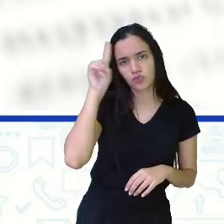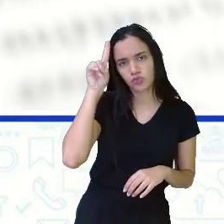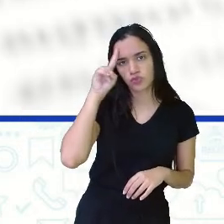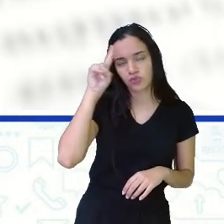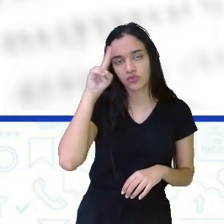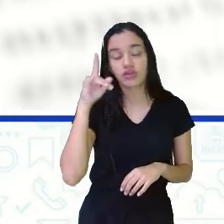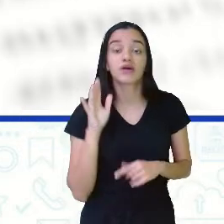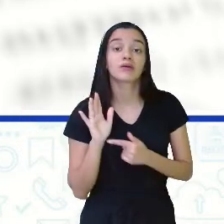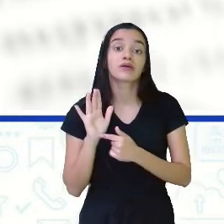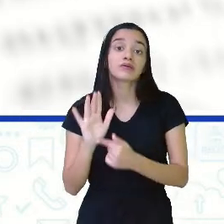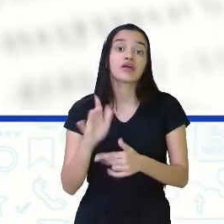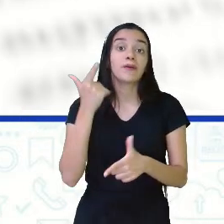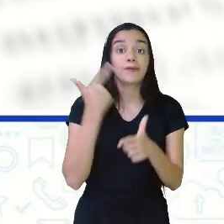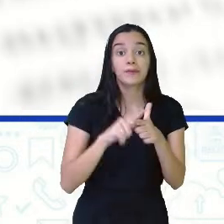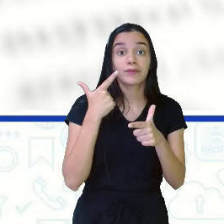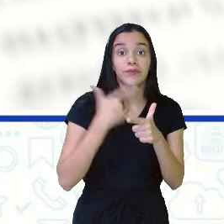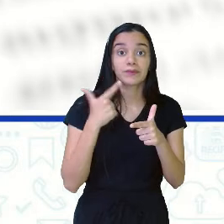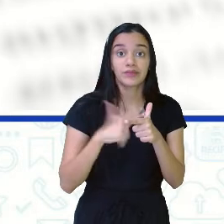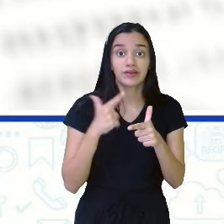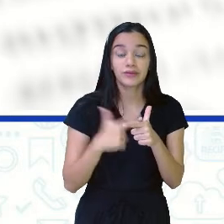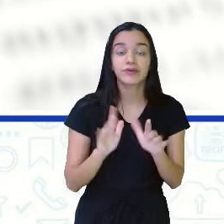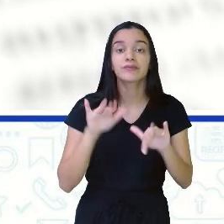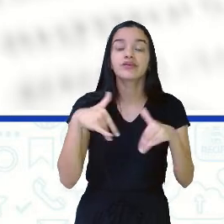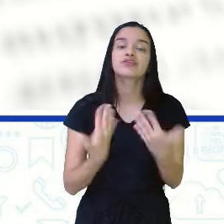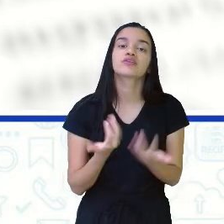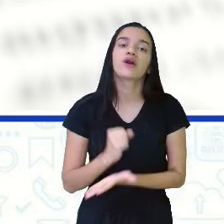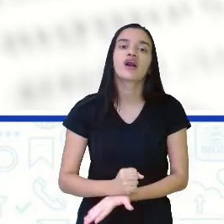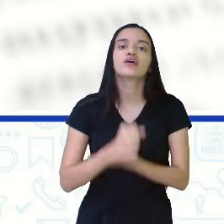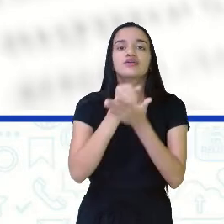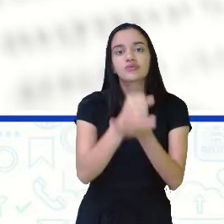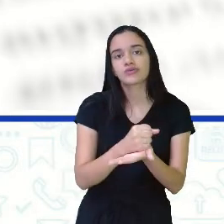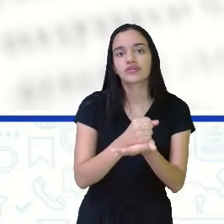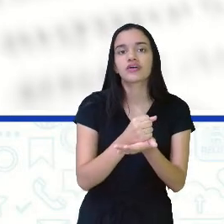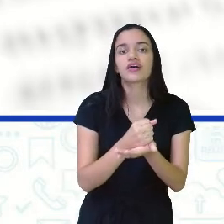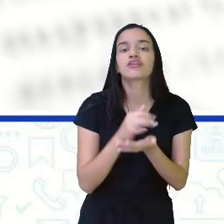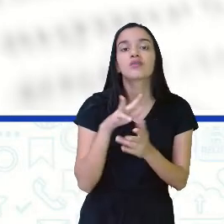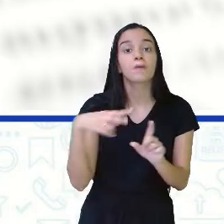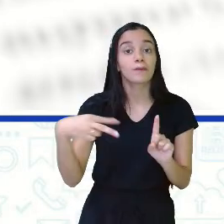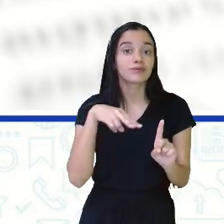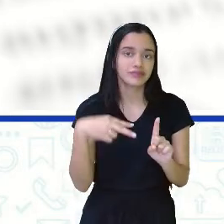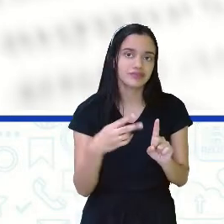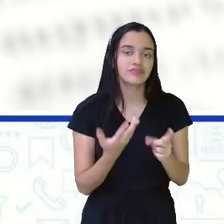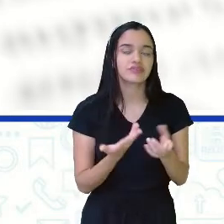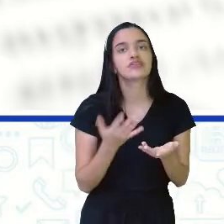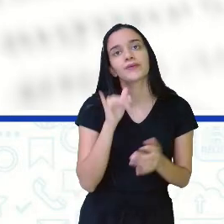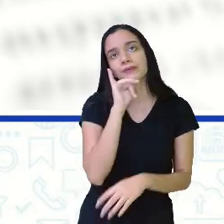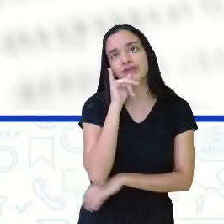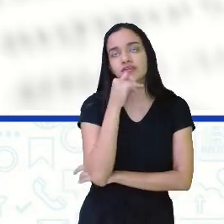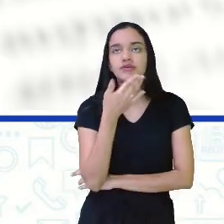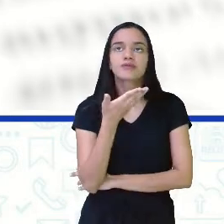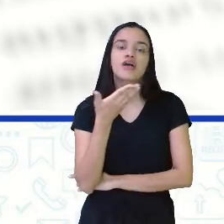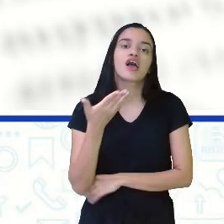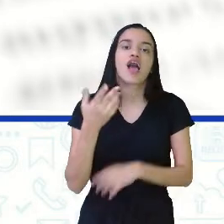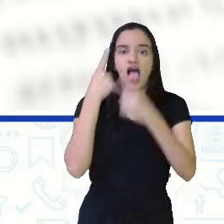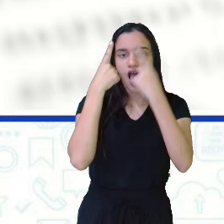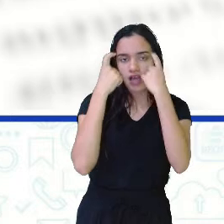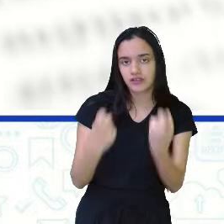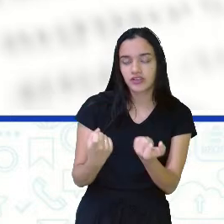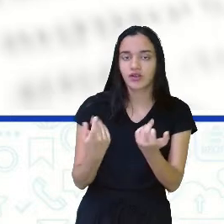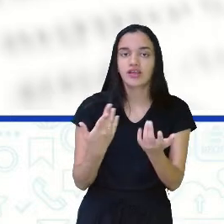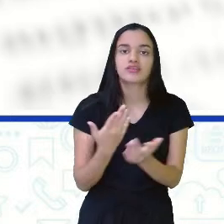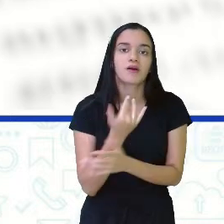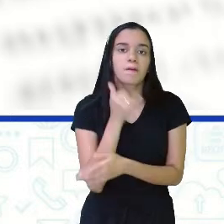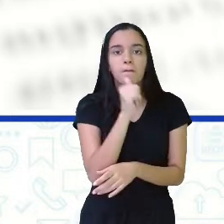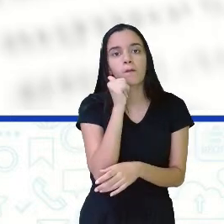para evidenciar um problema e assim ajudar na fundamentação do ponto de vista. Por exemplo, a violência contra a